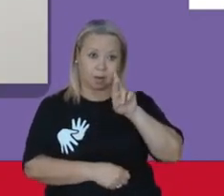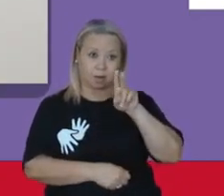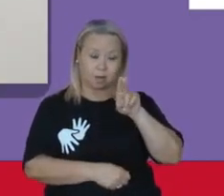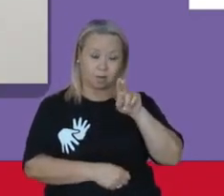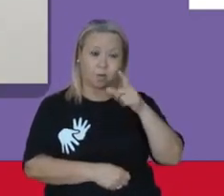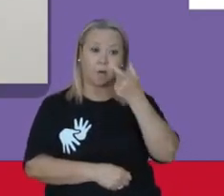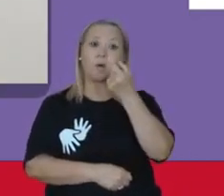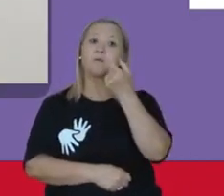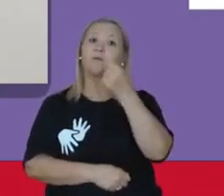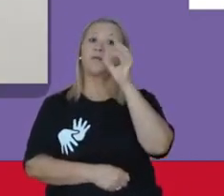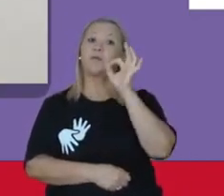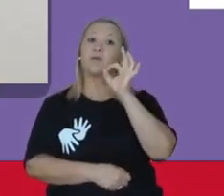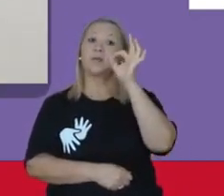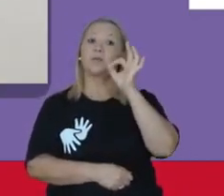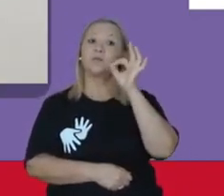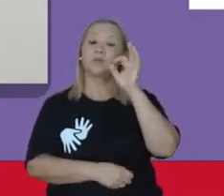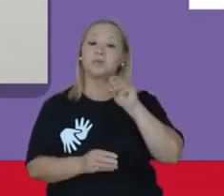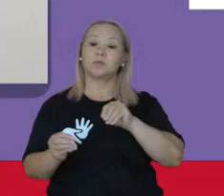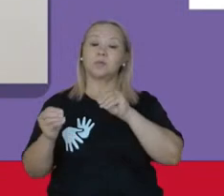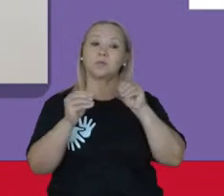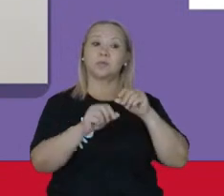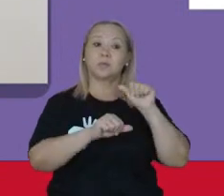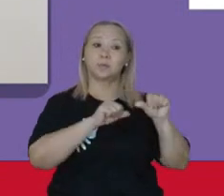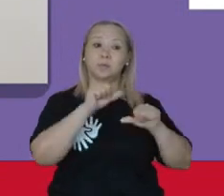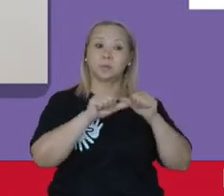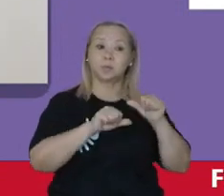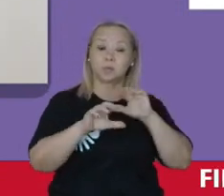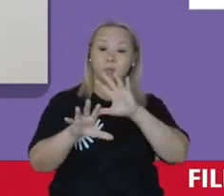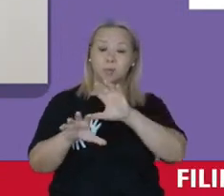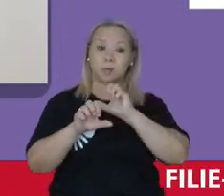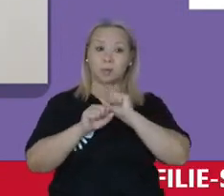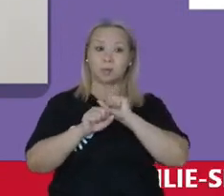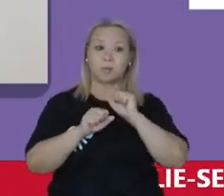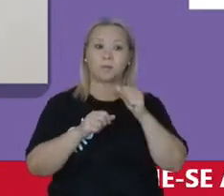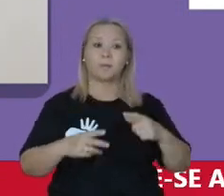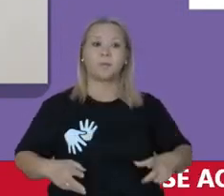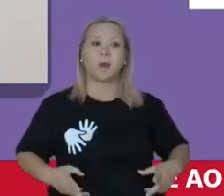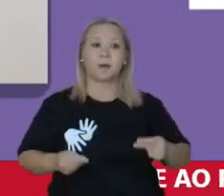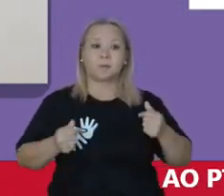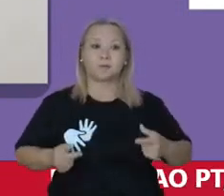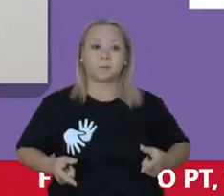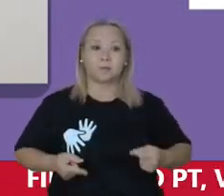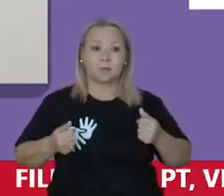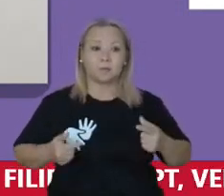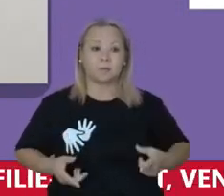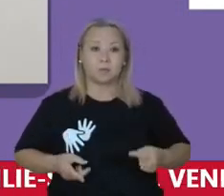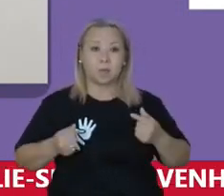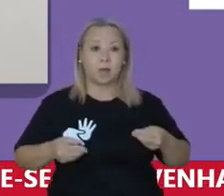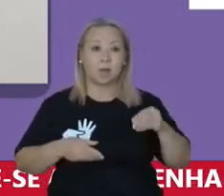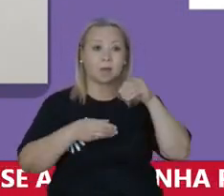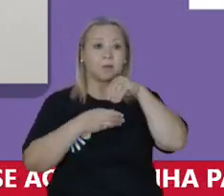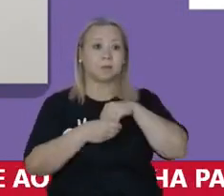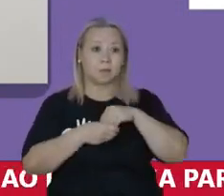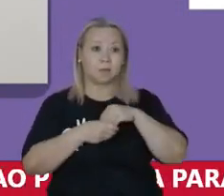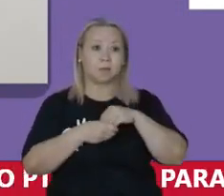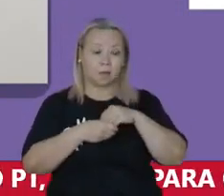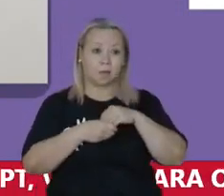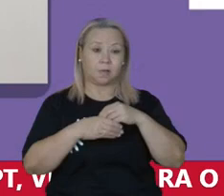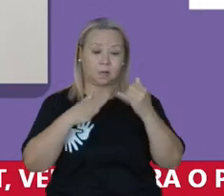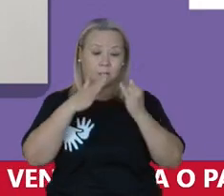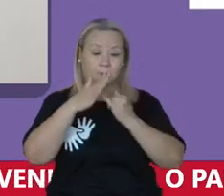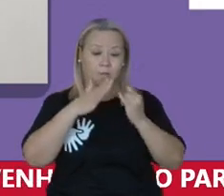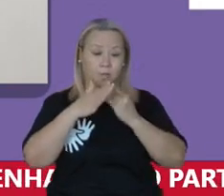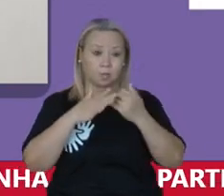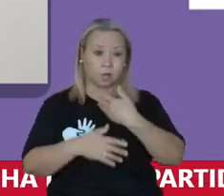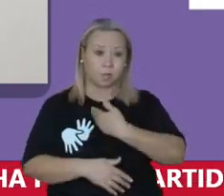20% da arrecadação para gastos dentro da máquina pública